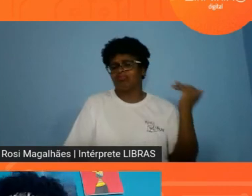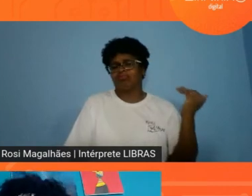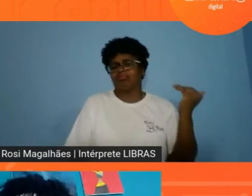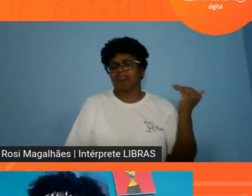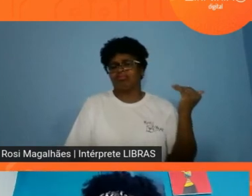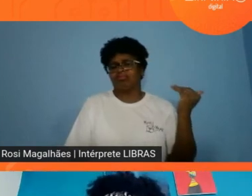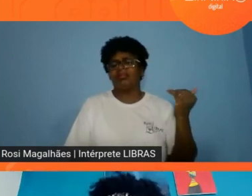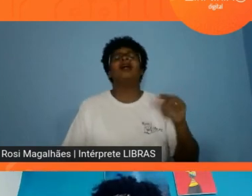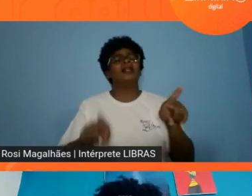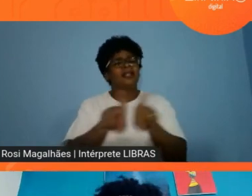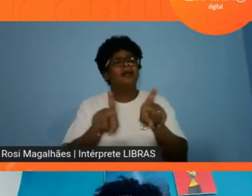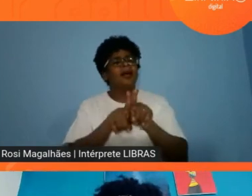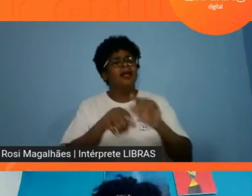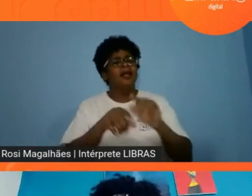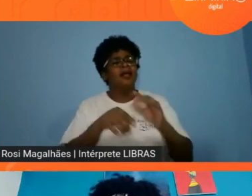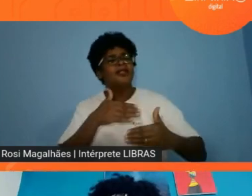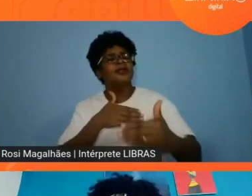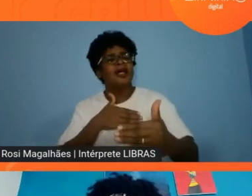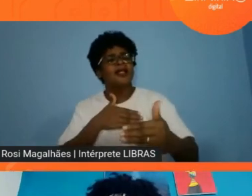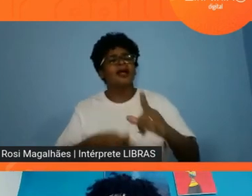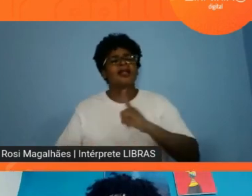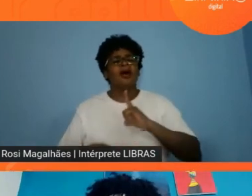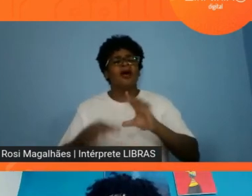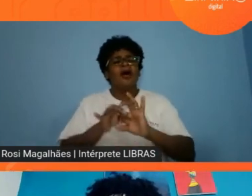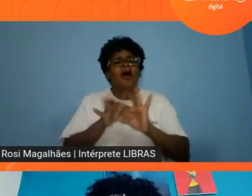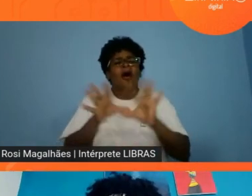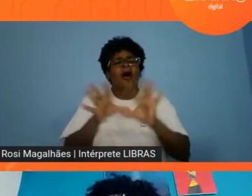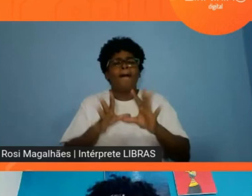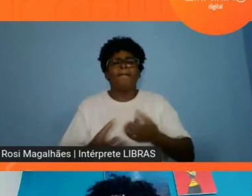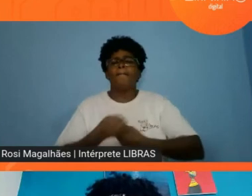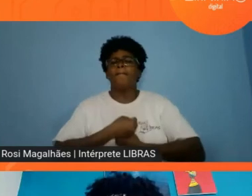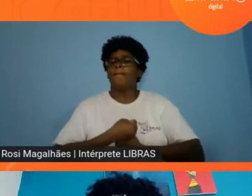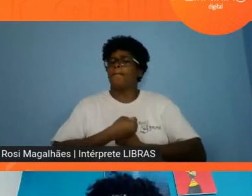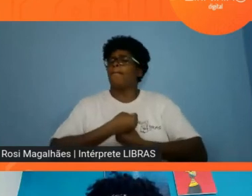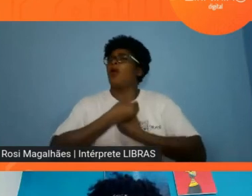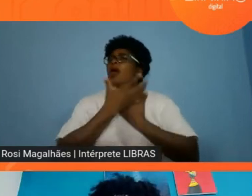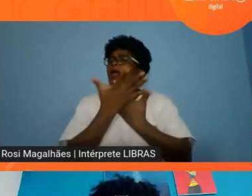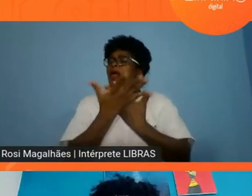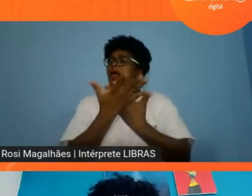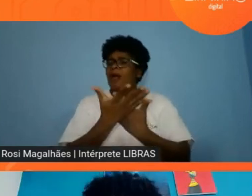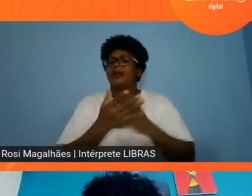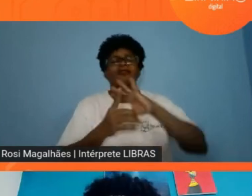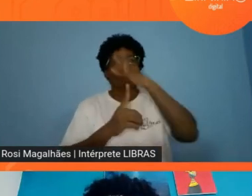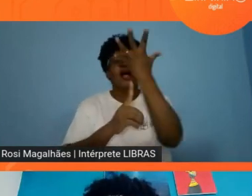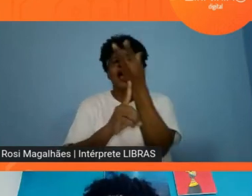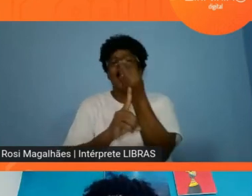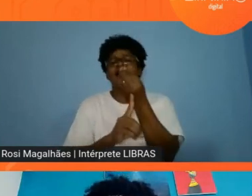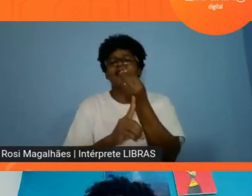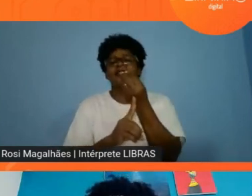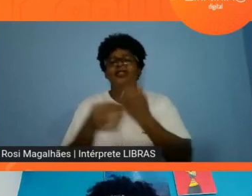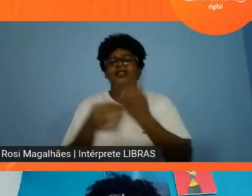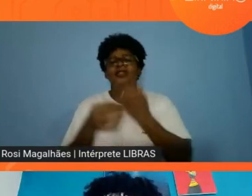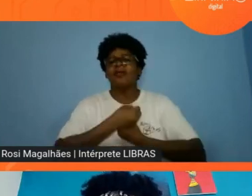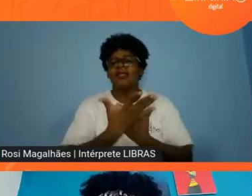seguindo disso, eu vou aí linkar com os poemas e com a arte da poesia, que porque a arte ela